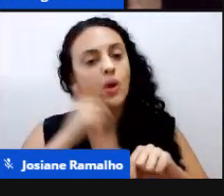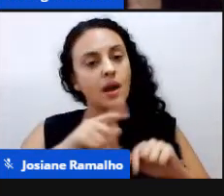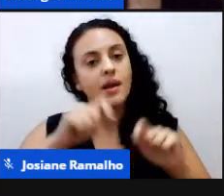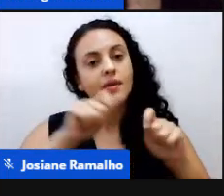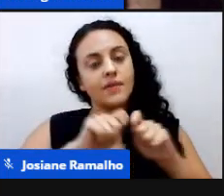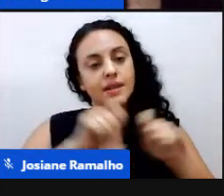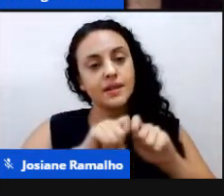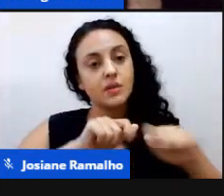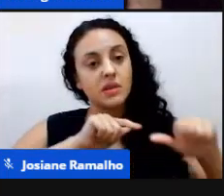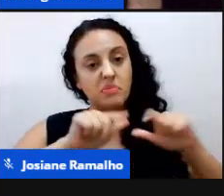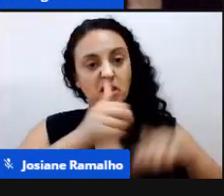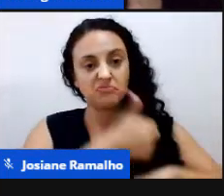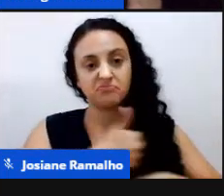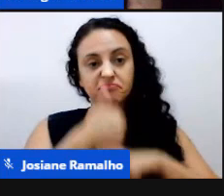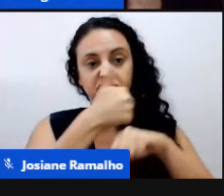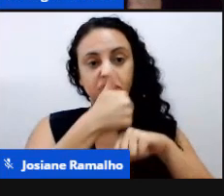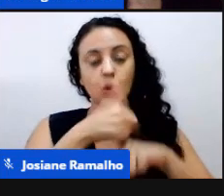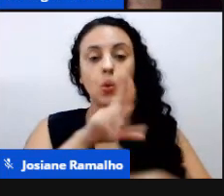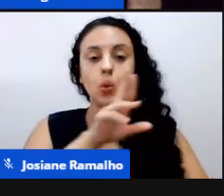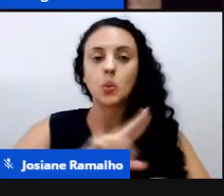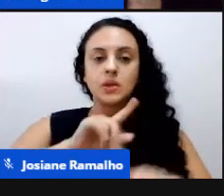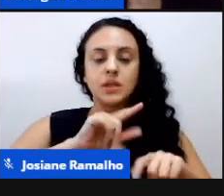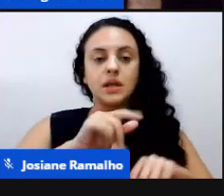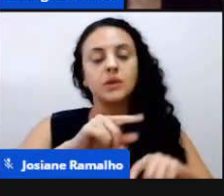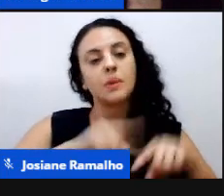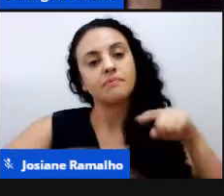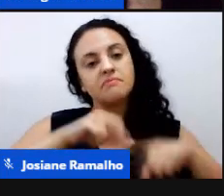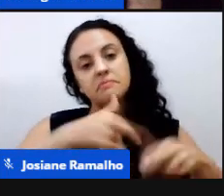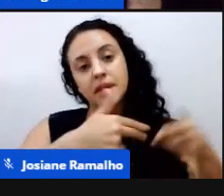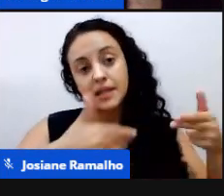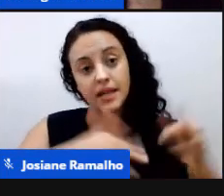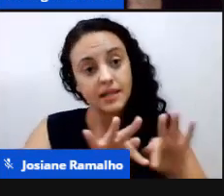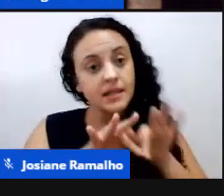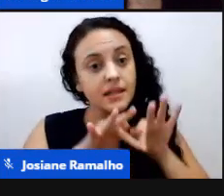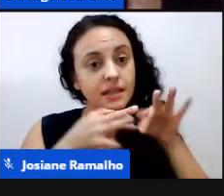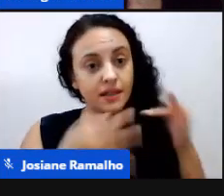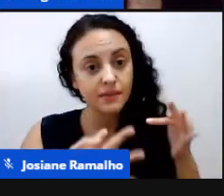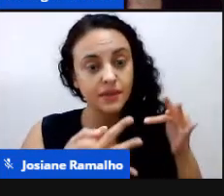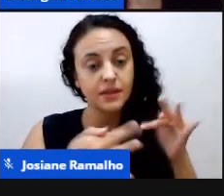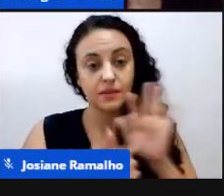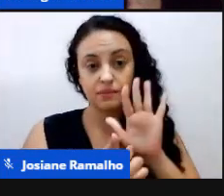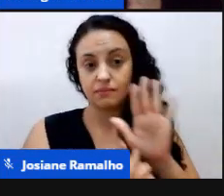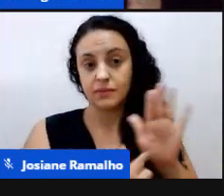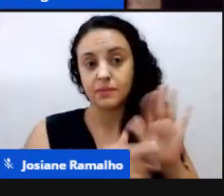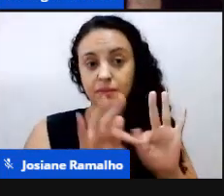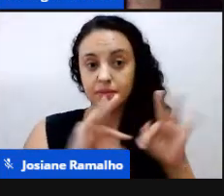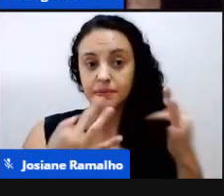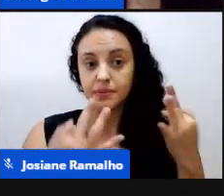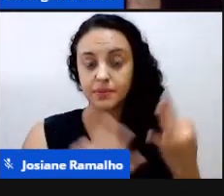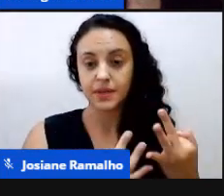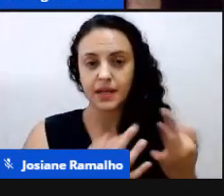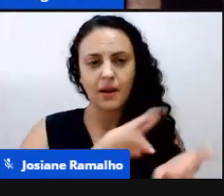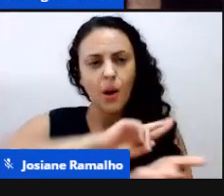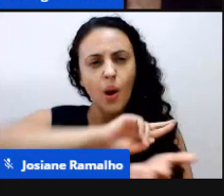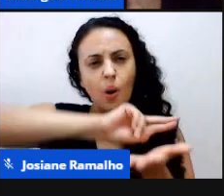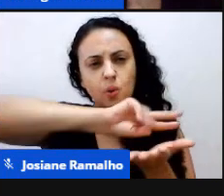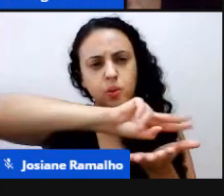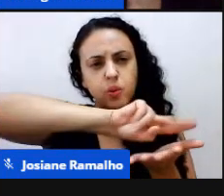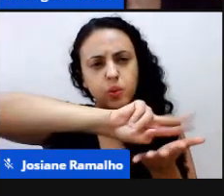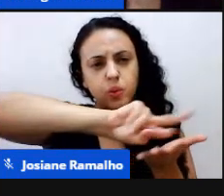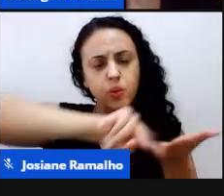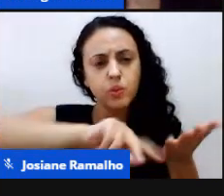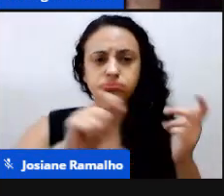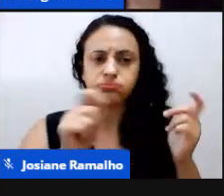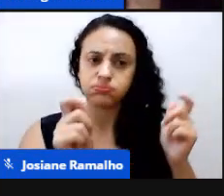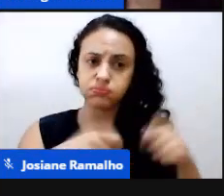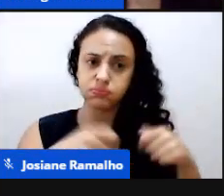em casa, apresentando para esses pais as diversas possibilidades que eles podem estar interagindo com essas crianças nesses